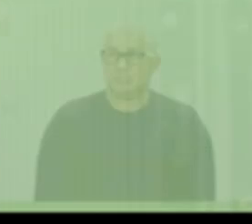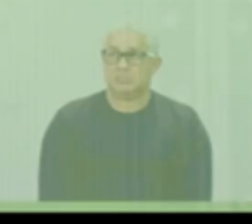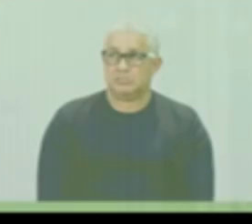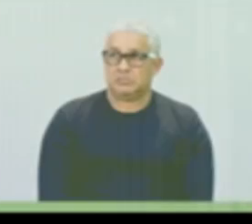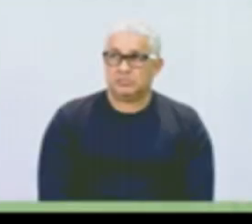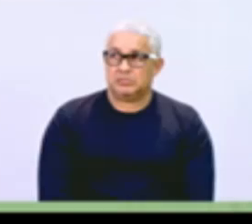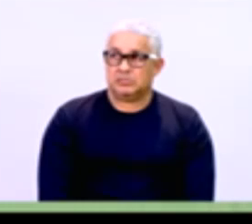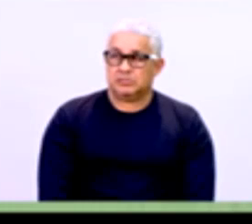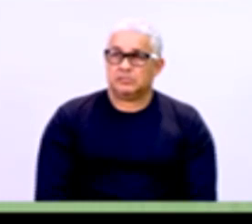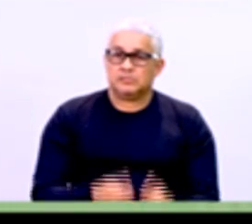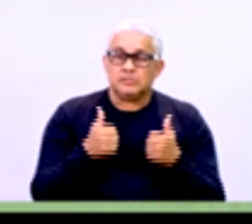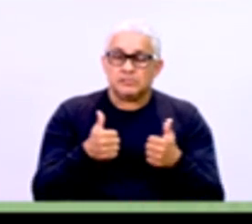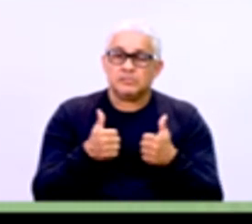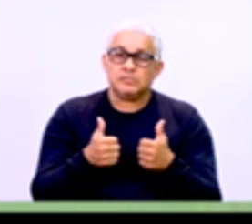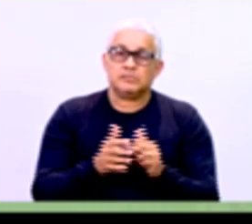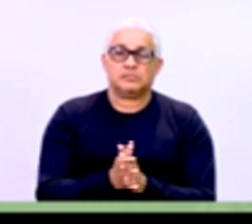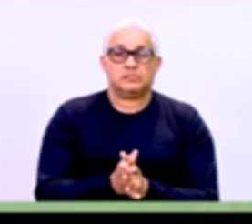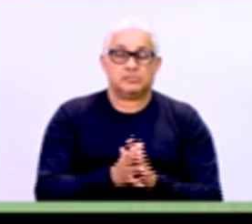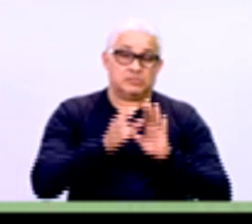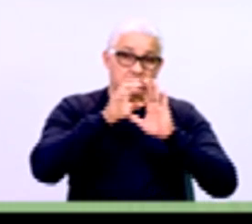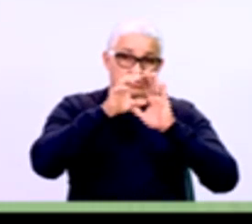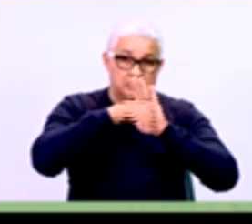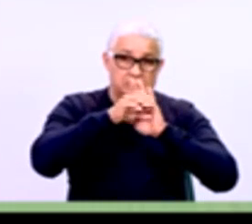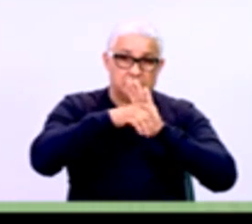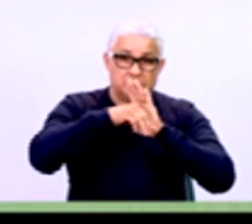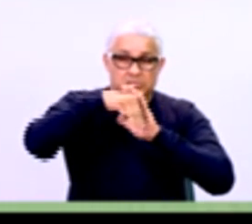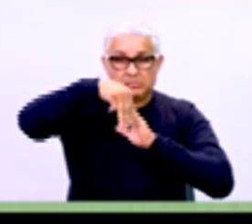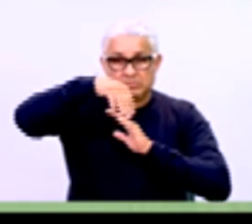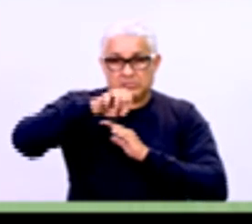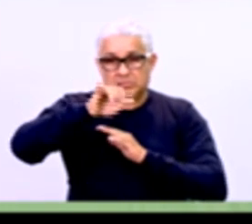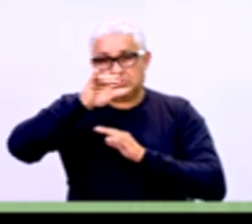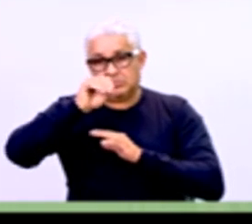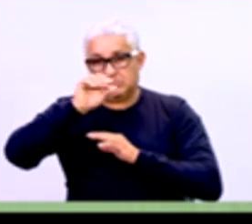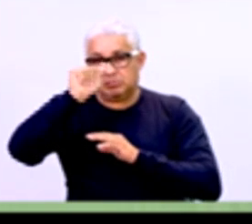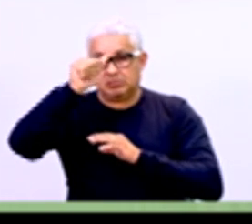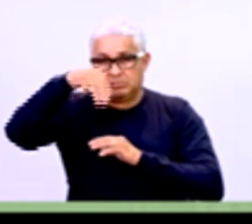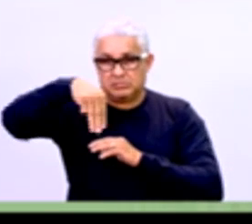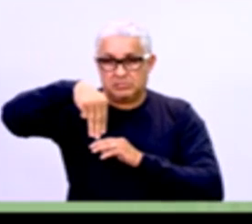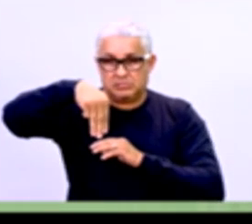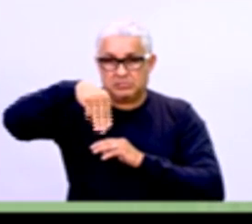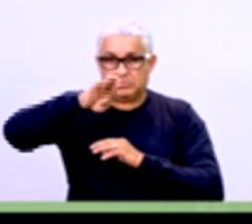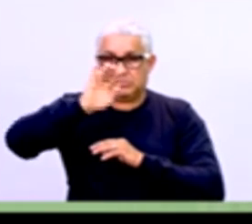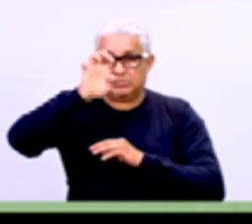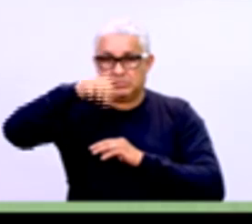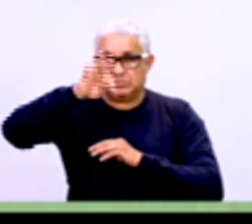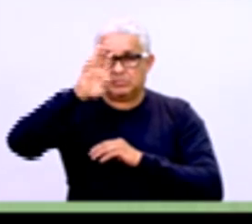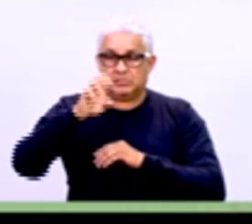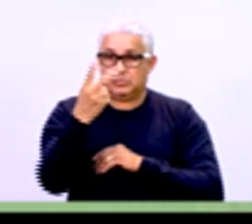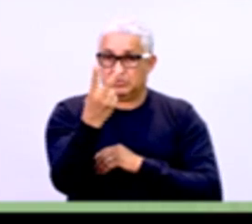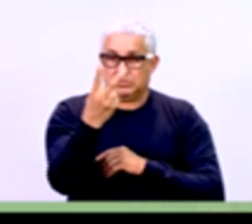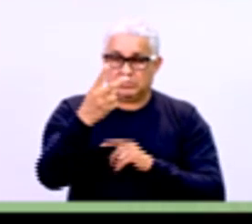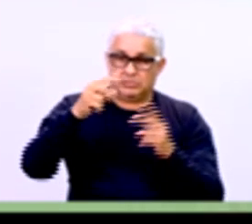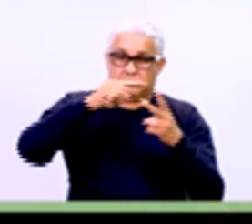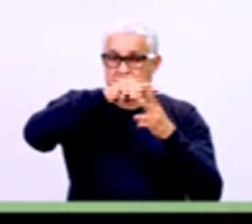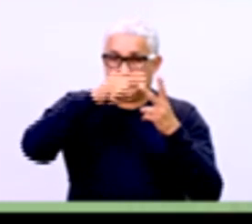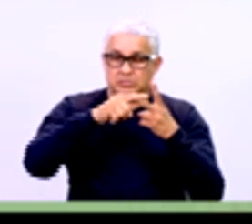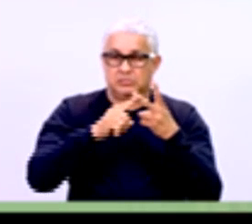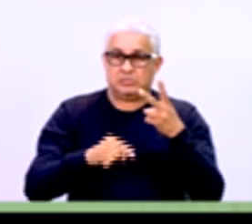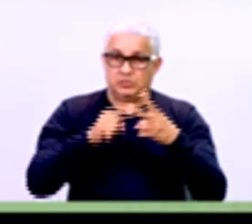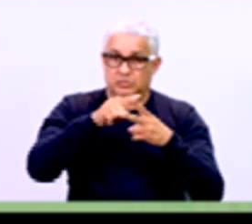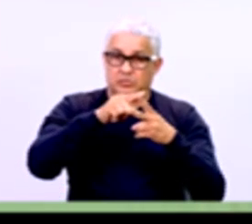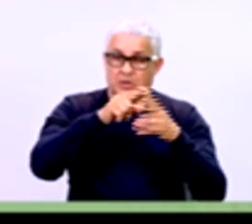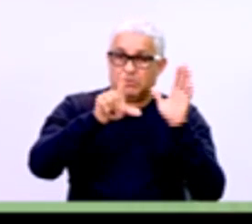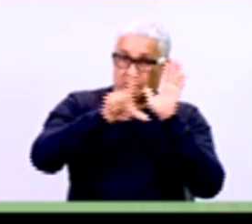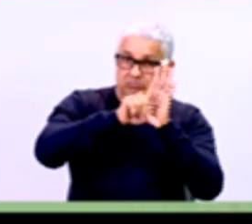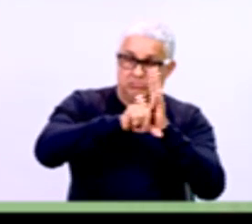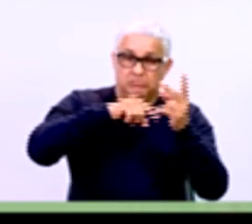Muito bem, vamos então ao conceito de meio ambiente, as definições. Nós trouxemos aqui duas definições, uma definição legal